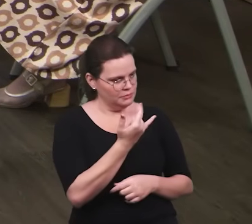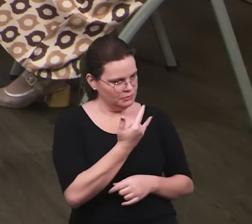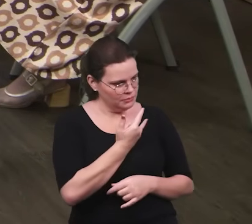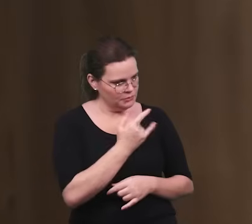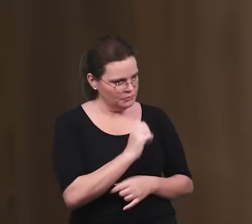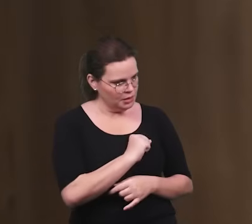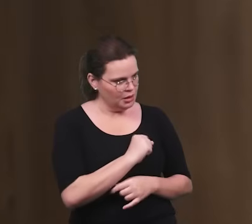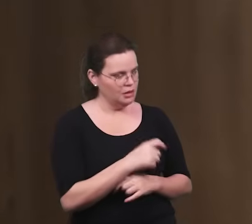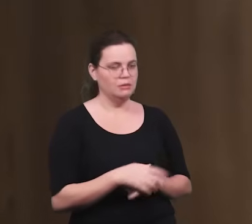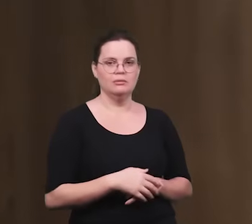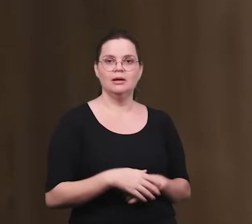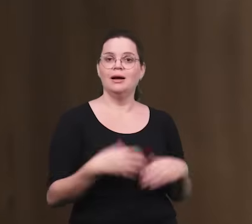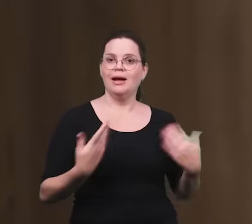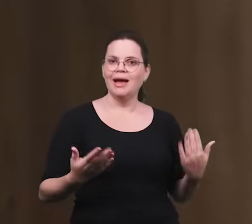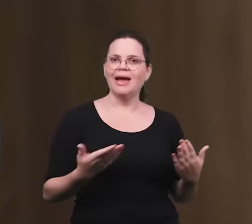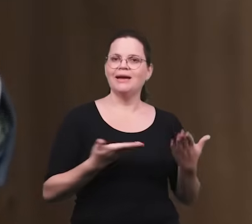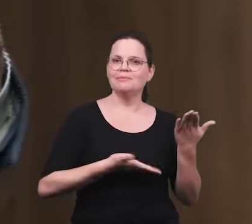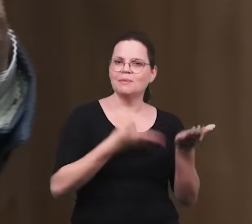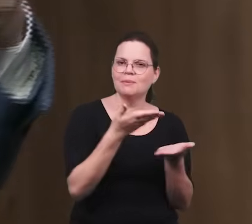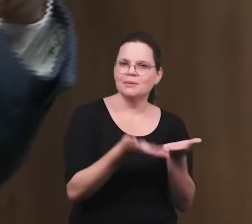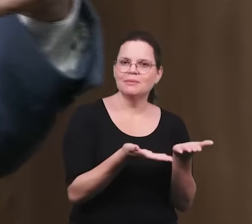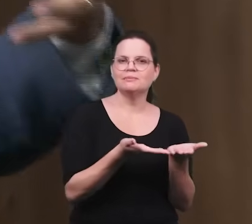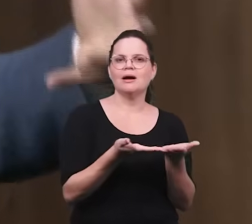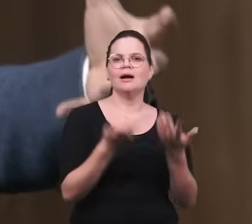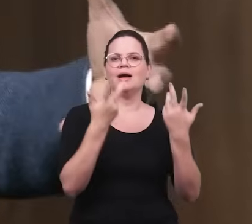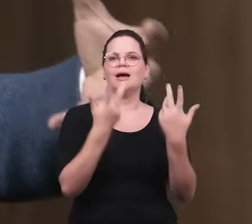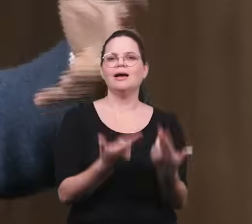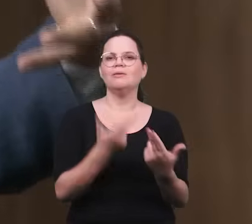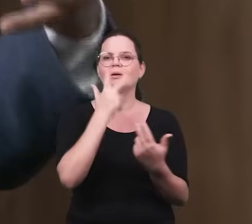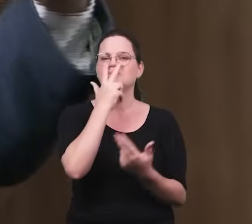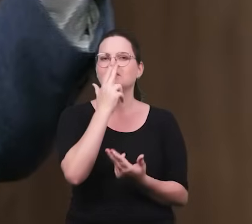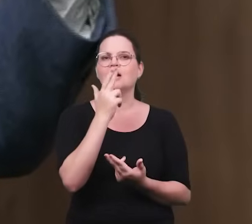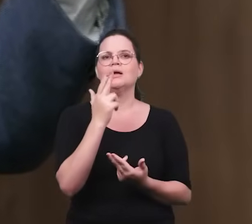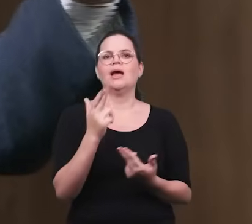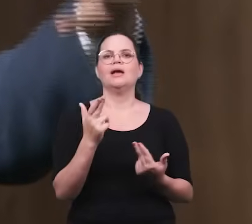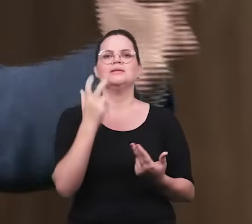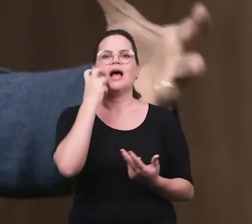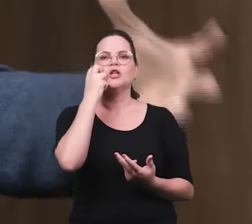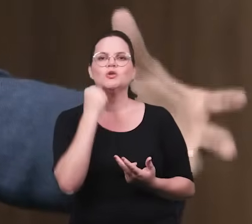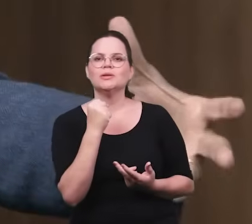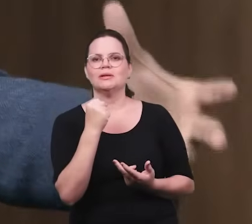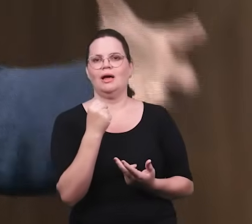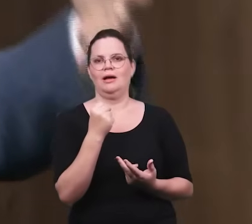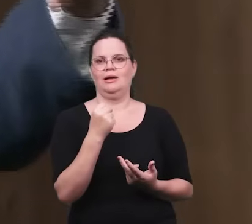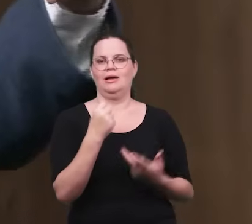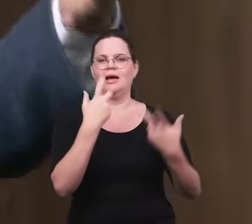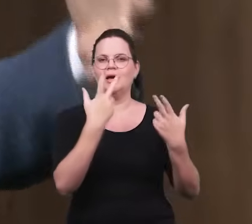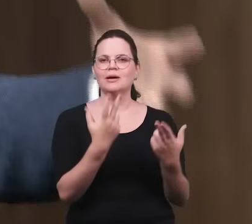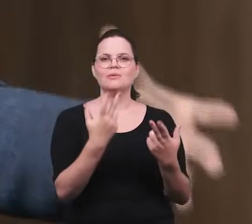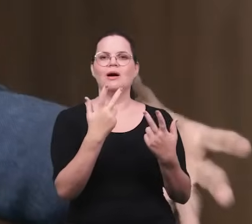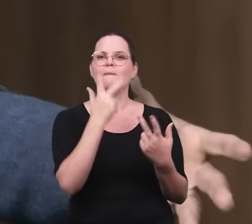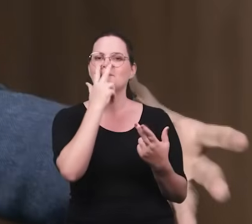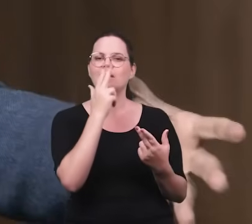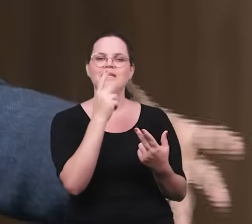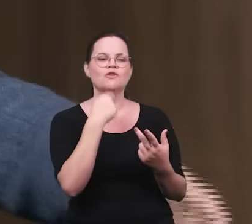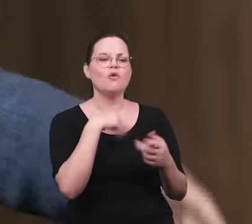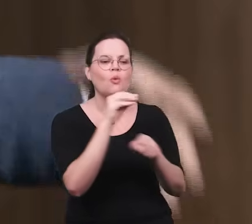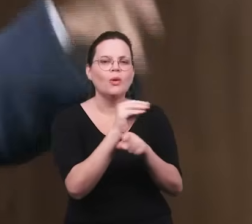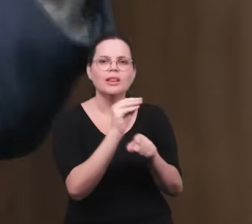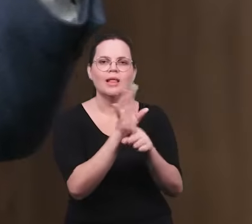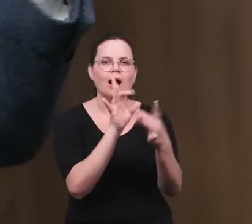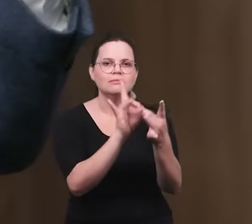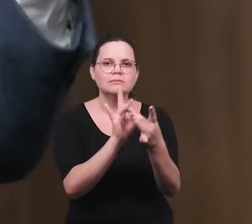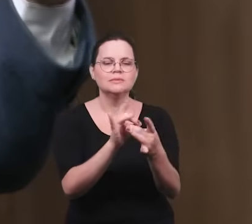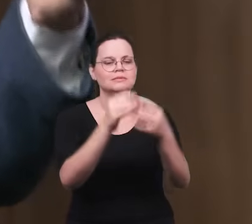parte da evangelização que está ligada a essa adoção, que você adota alguém para você orar por essa pessoa,